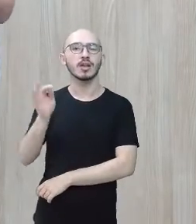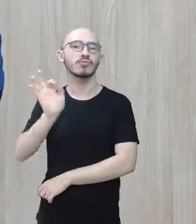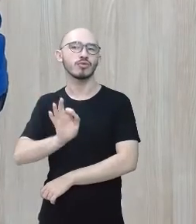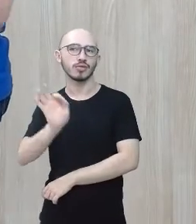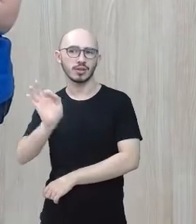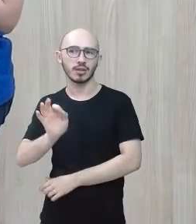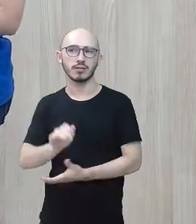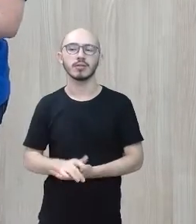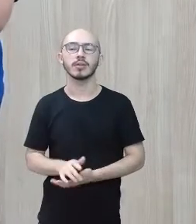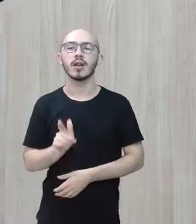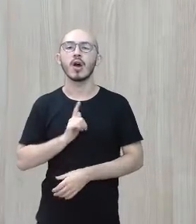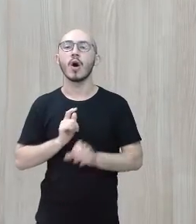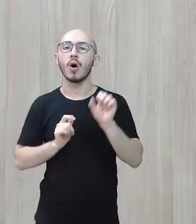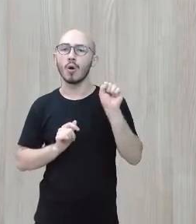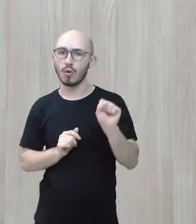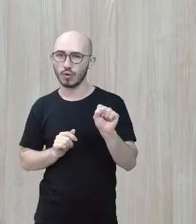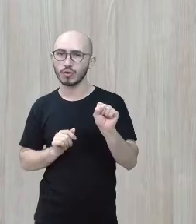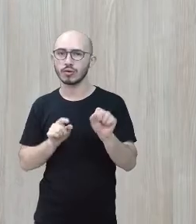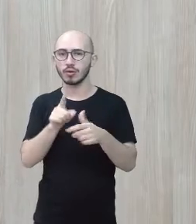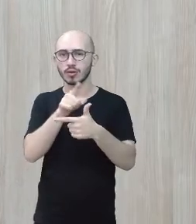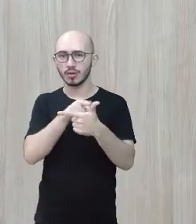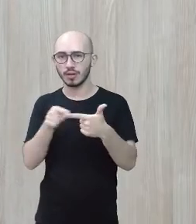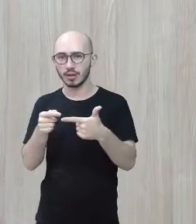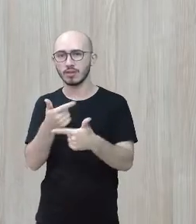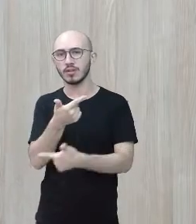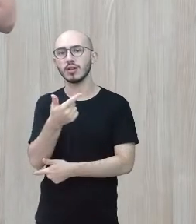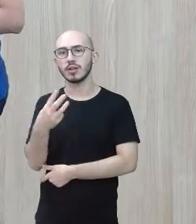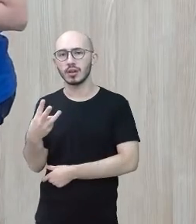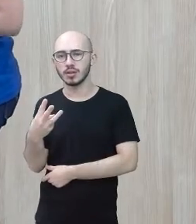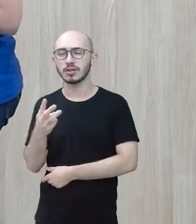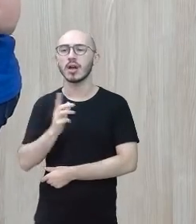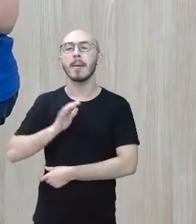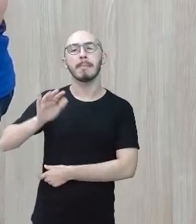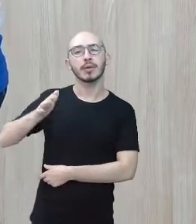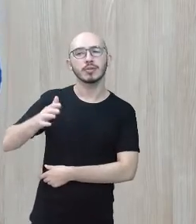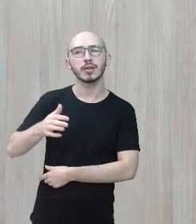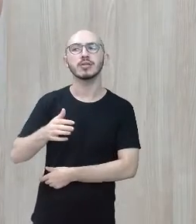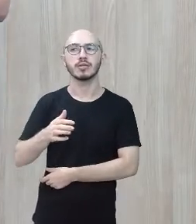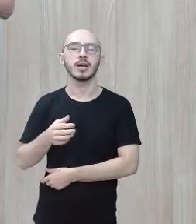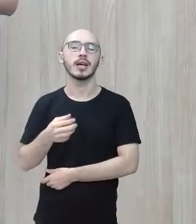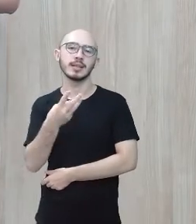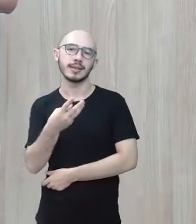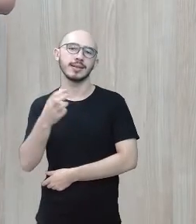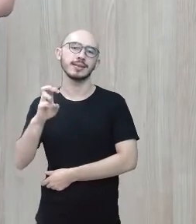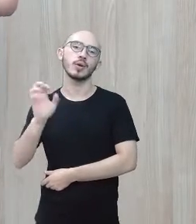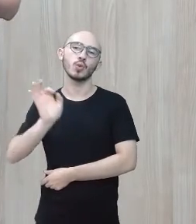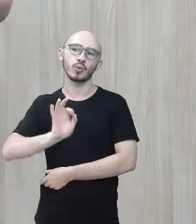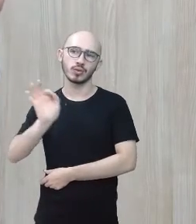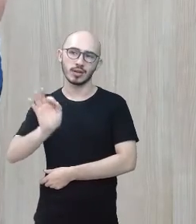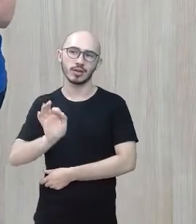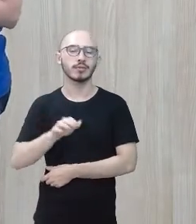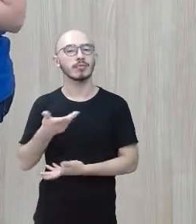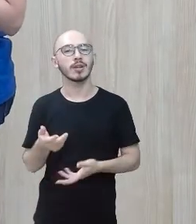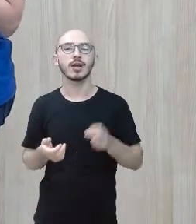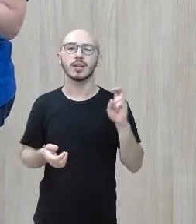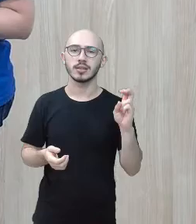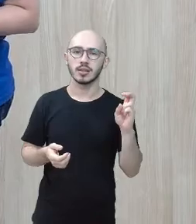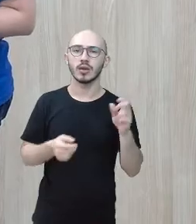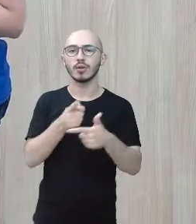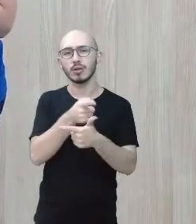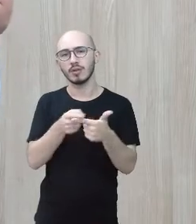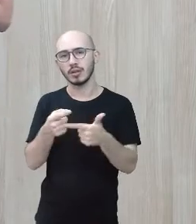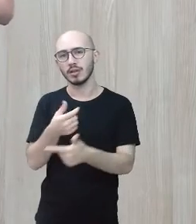Se a gente pega o 8 e divide para o 23, a gente vai ter aproximadamente 35%. E se pega o 5 e divide